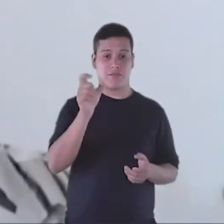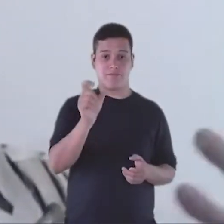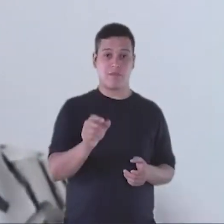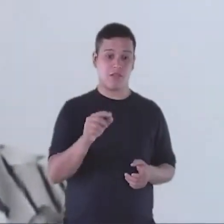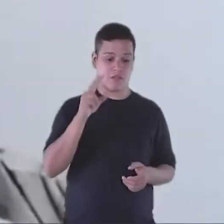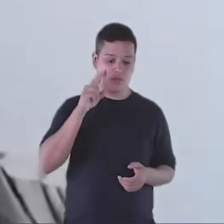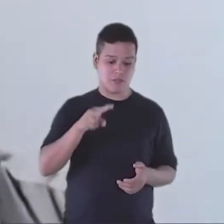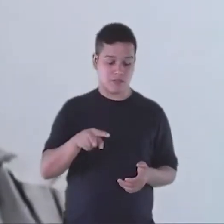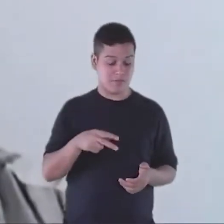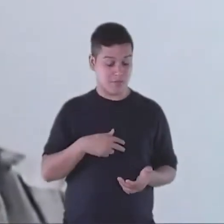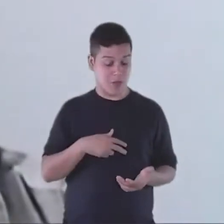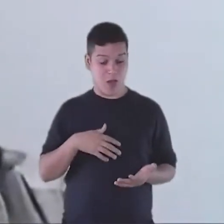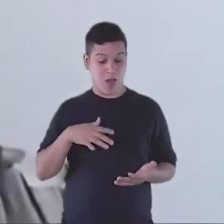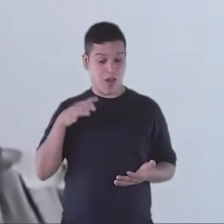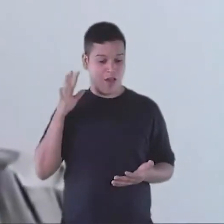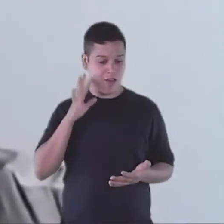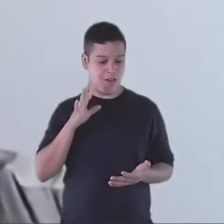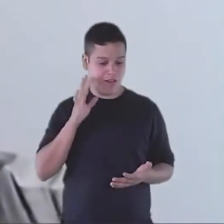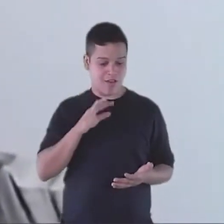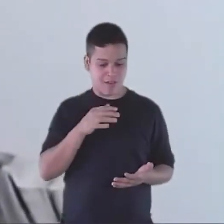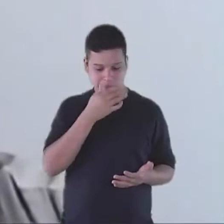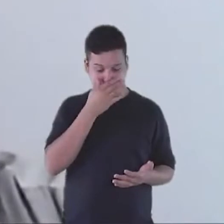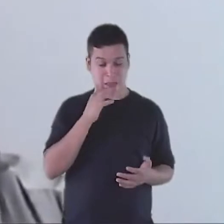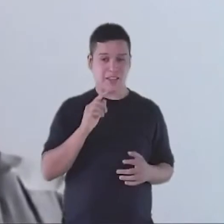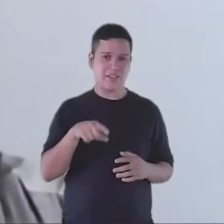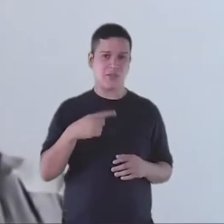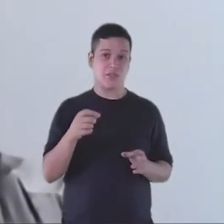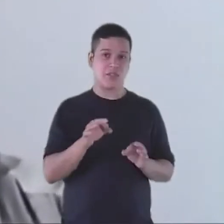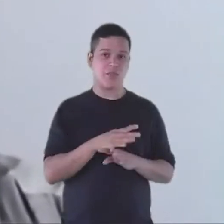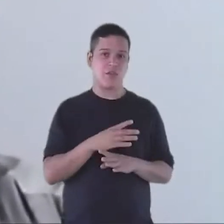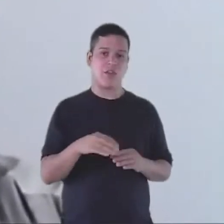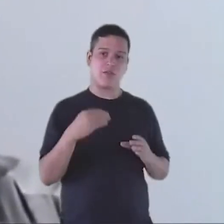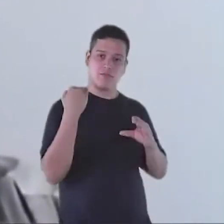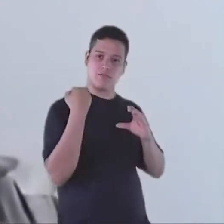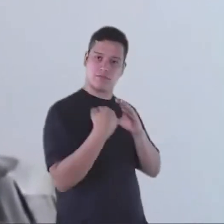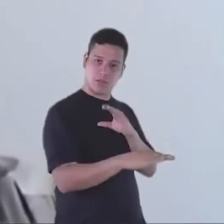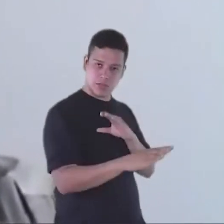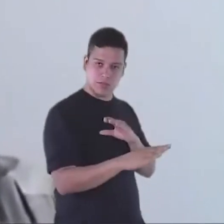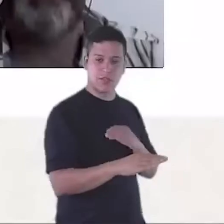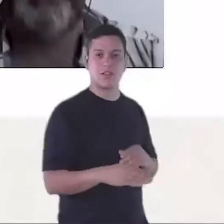E mandei para ela quando ela ainda me cobrava o contrato.